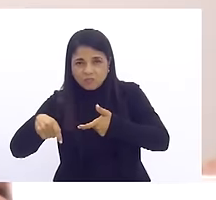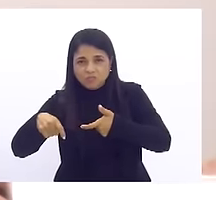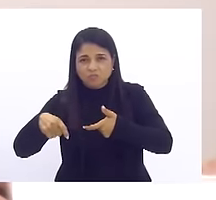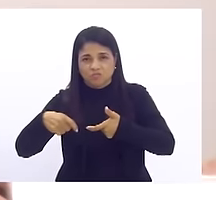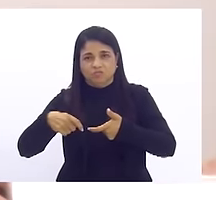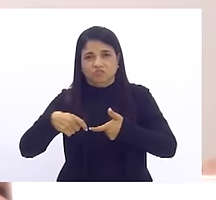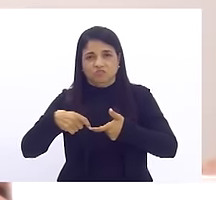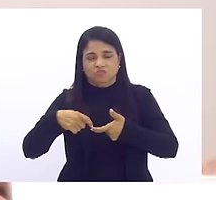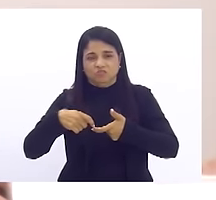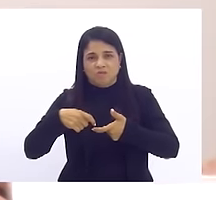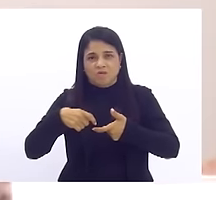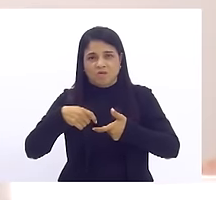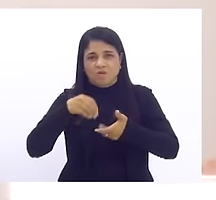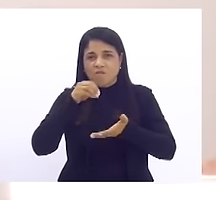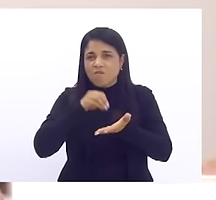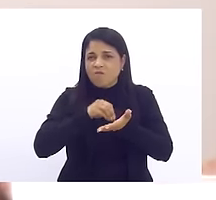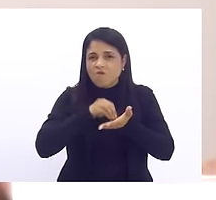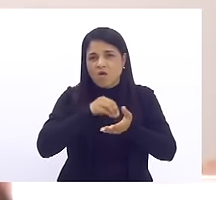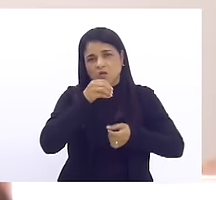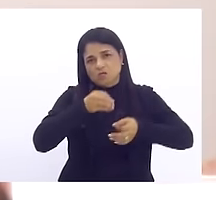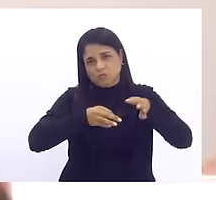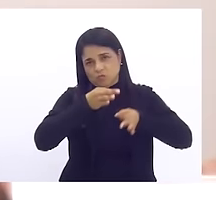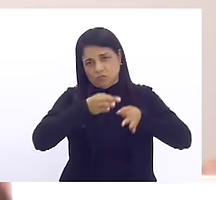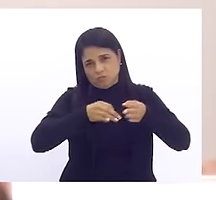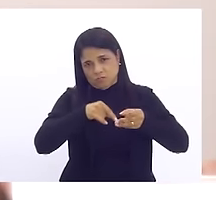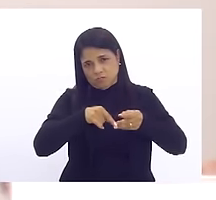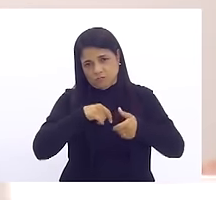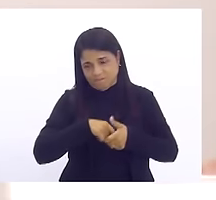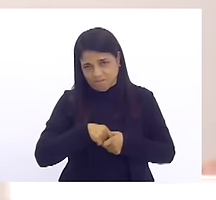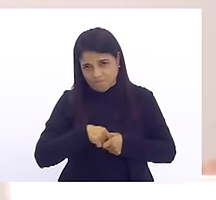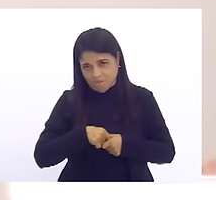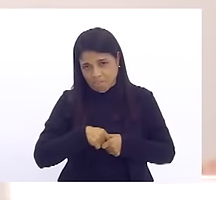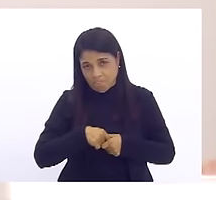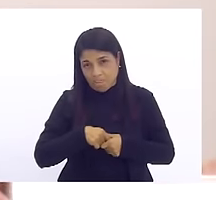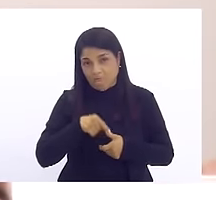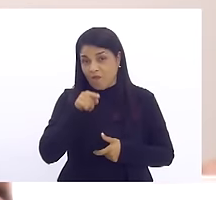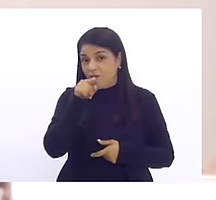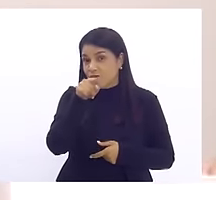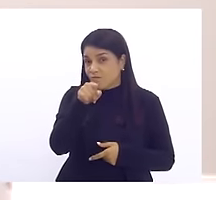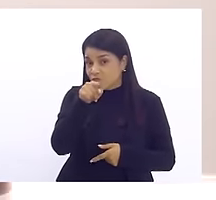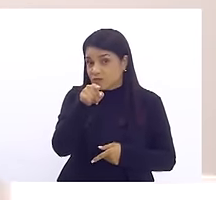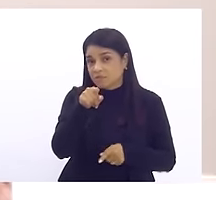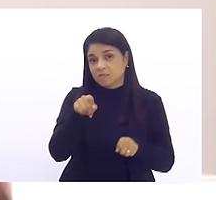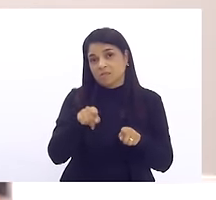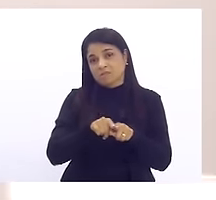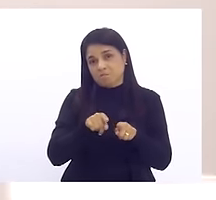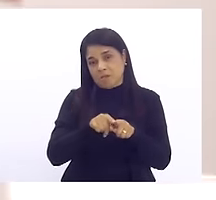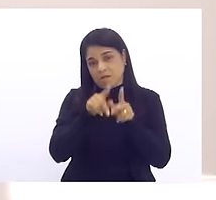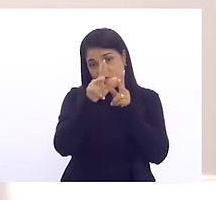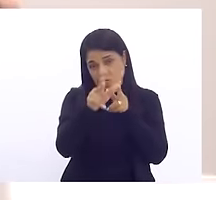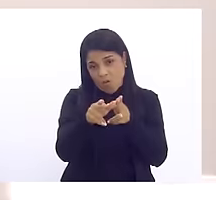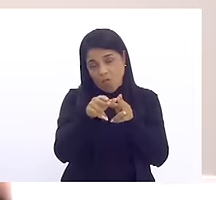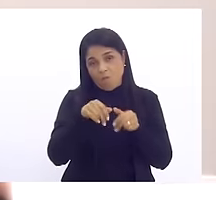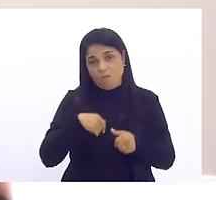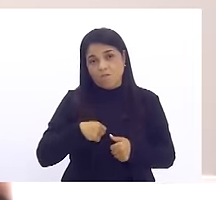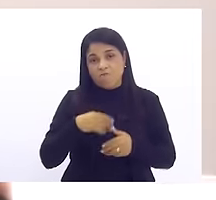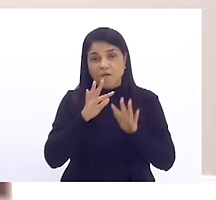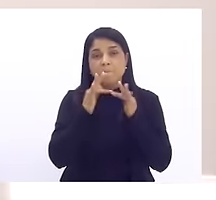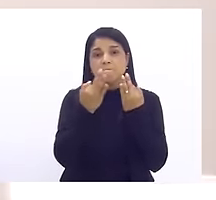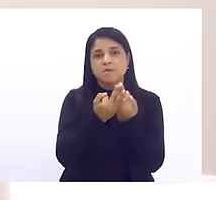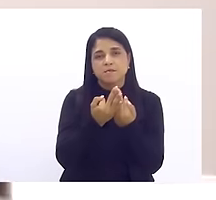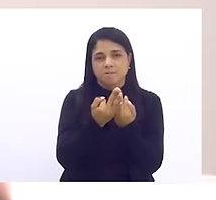incoerente a população não pode pagar essa conta porque você também está sujeita a acontecer isso com um parente seu com você